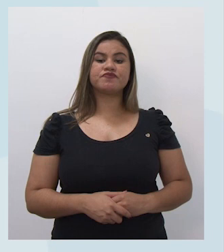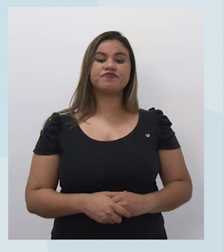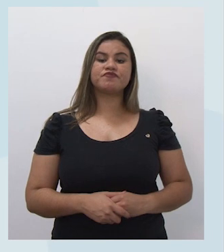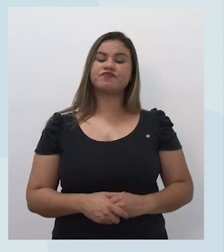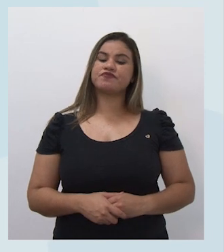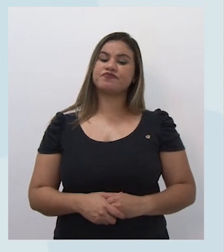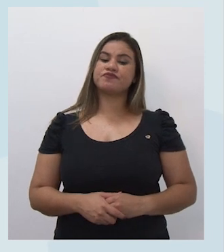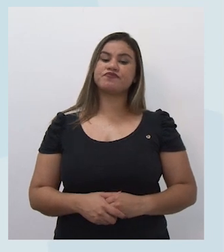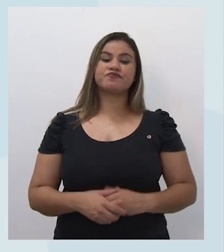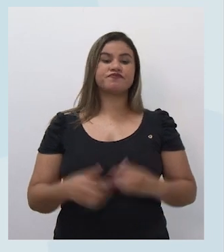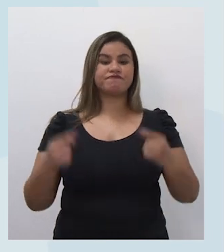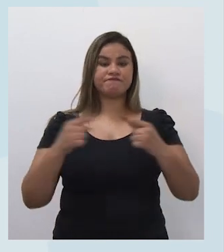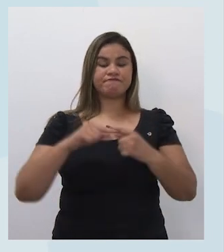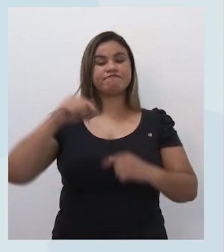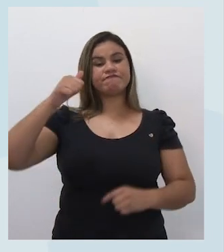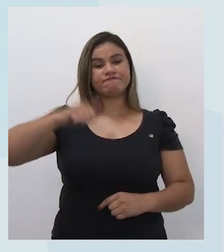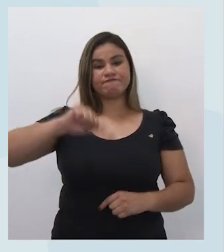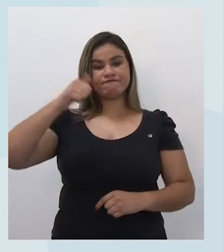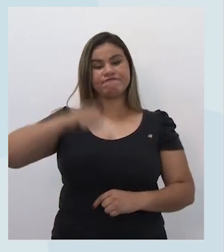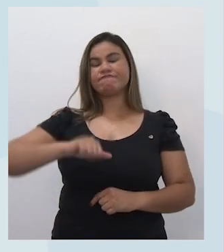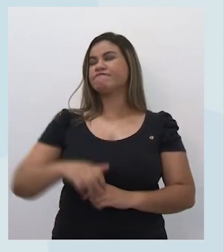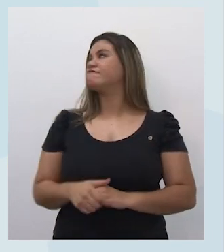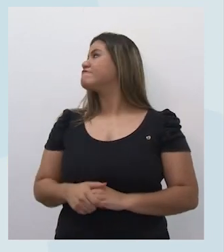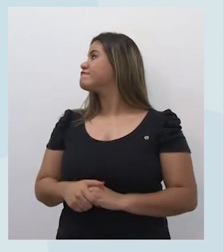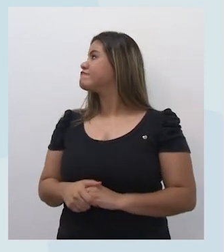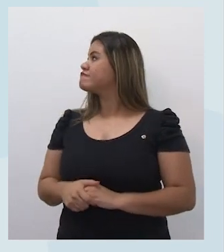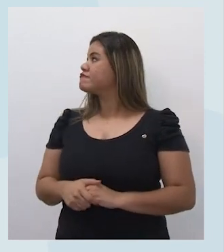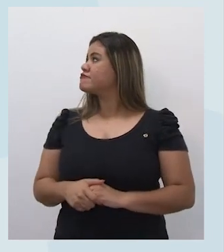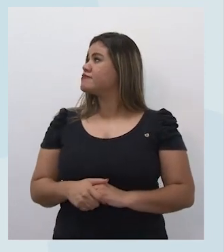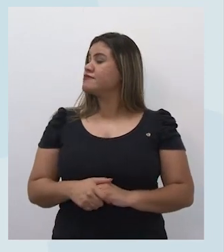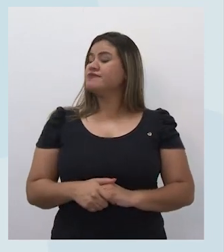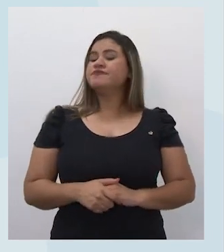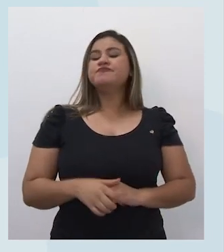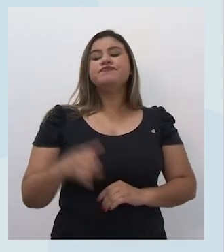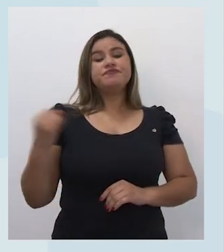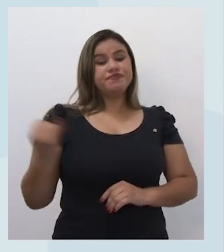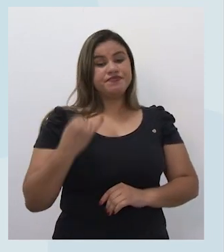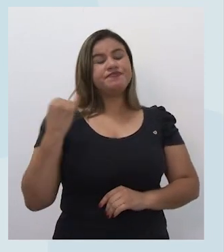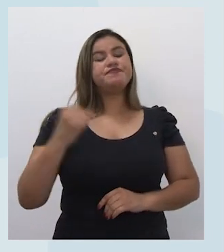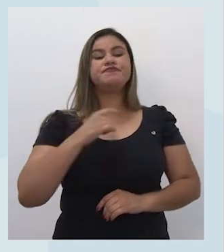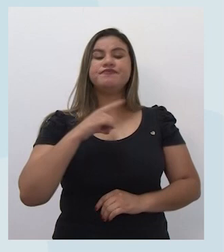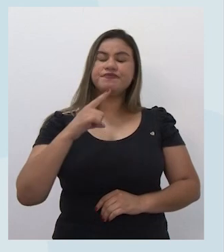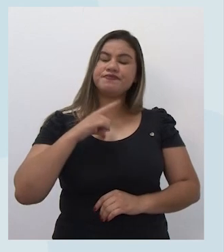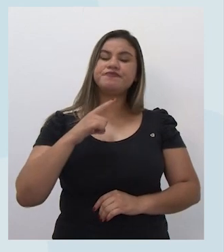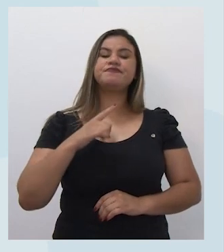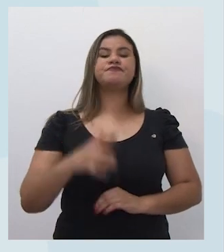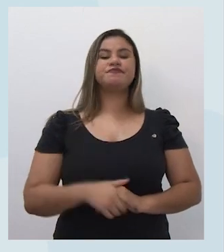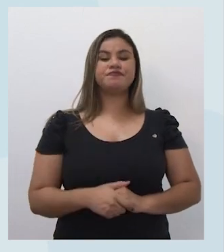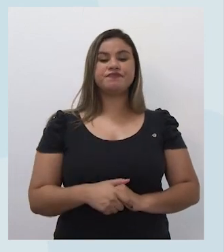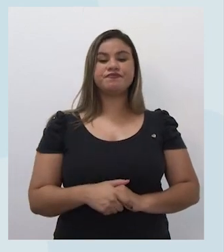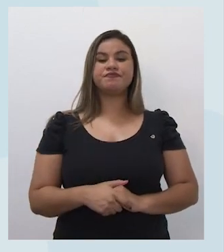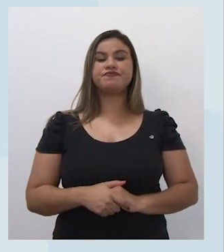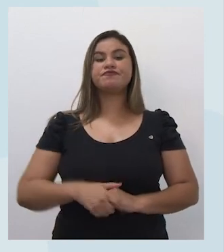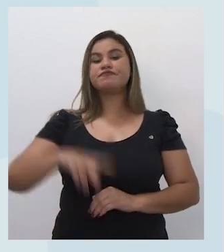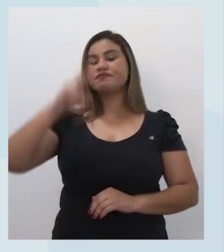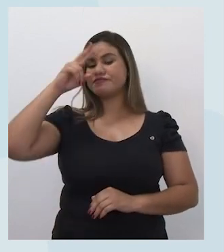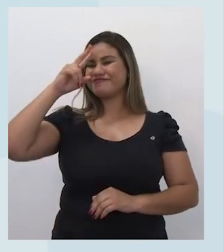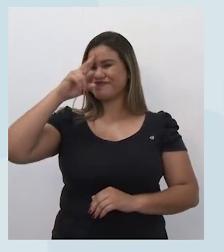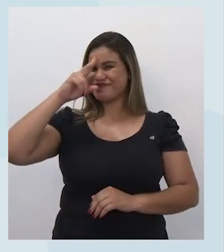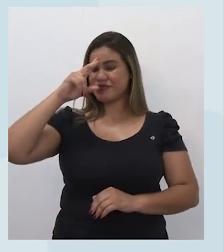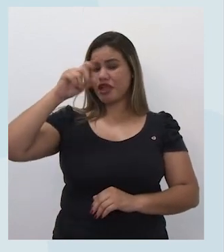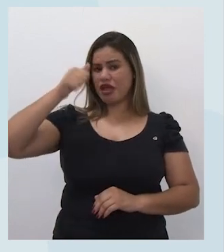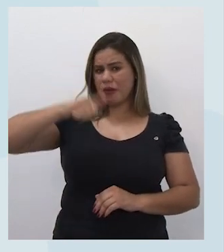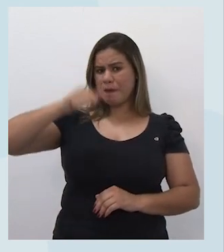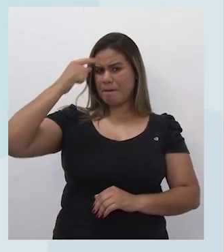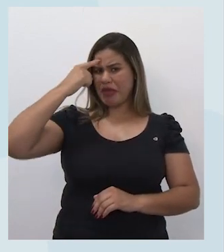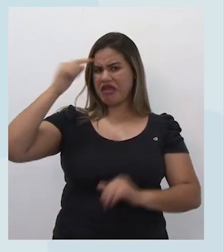de avaliação, né? O momento de avaliação ele é extremamente importante. Lembrando que a avaliação ela não deve ocorrer só